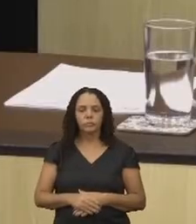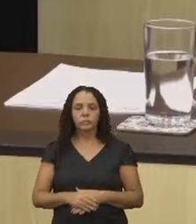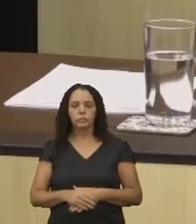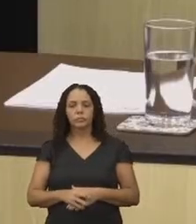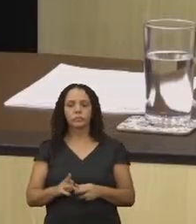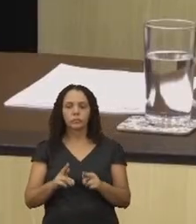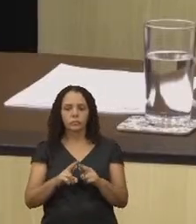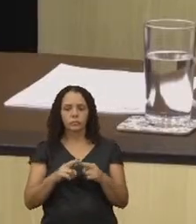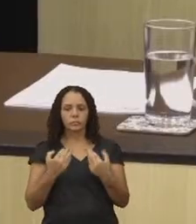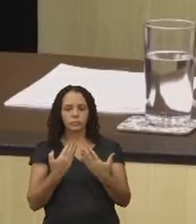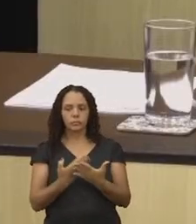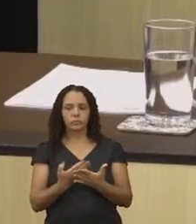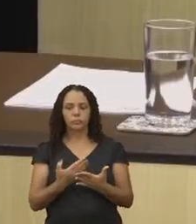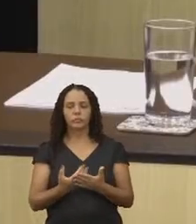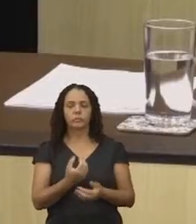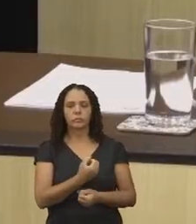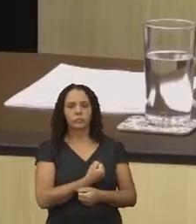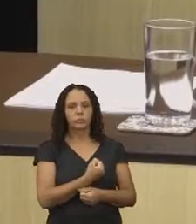Requerimento